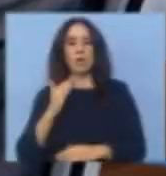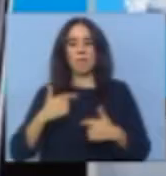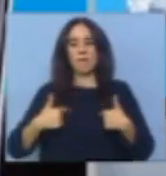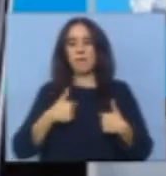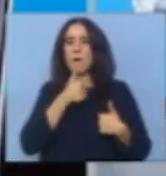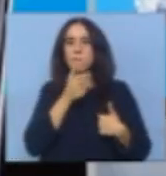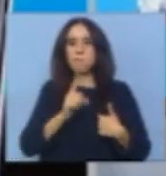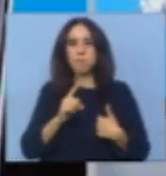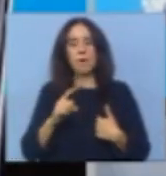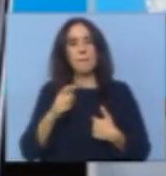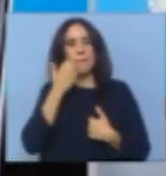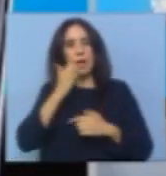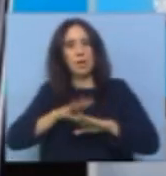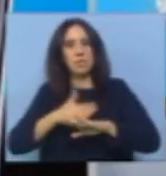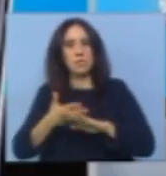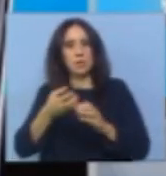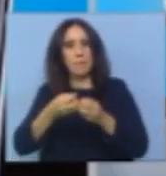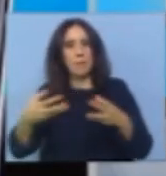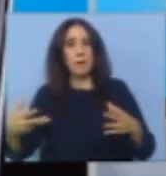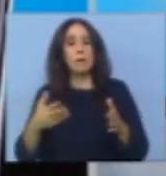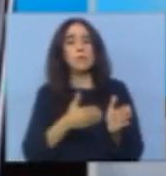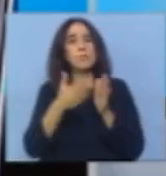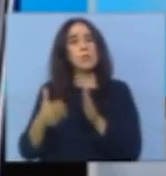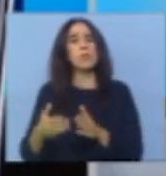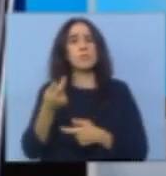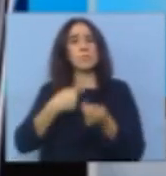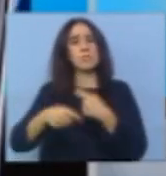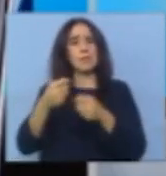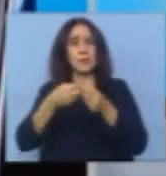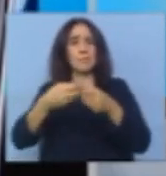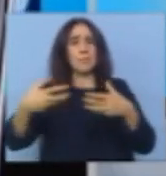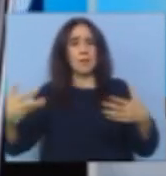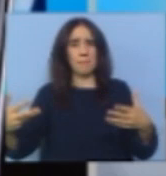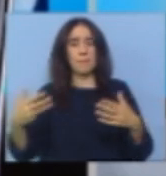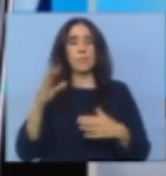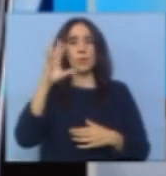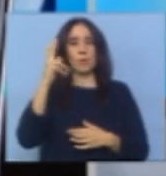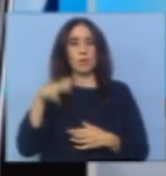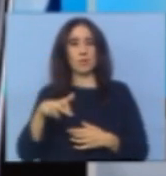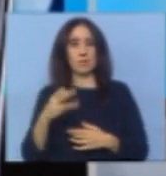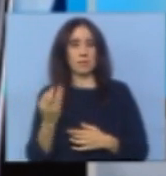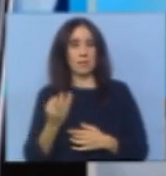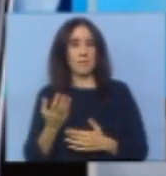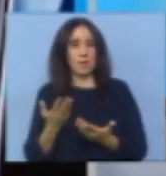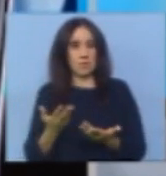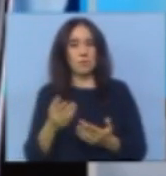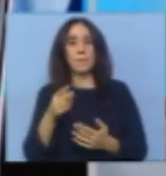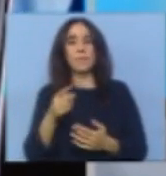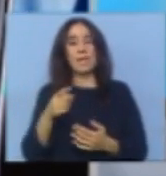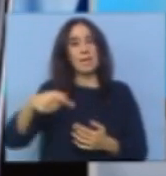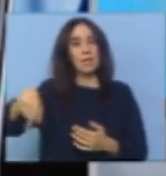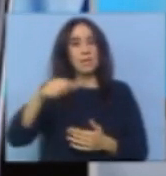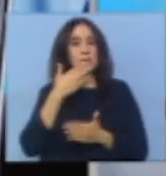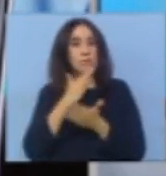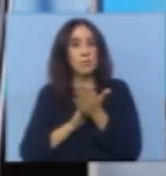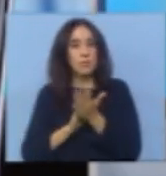autodeterminação, trazia também grandes rotas comerciais e, portanto, o que acontece aqui é isto, quer dizer, eles tiram